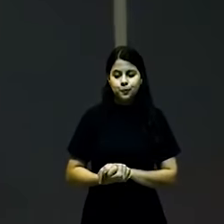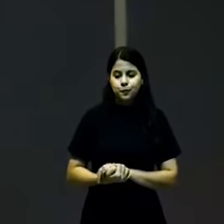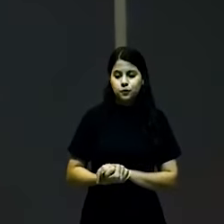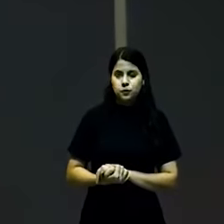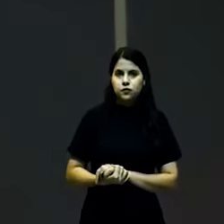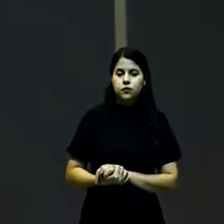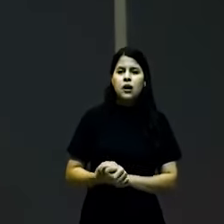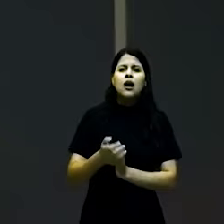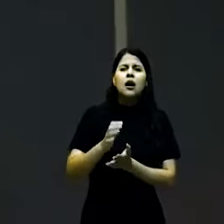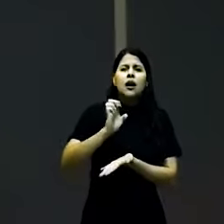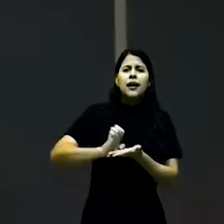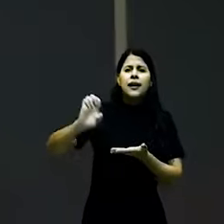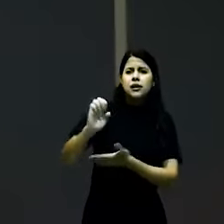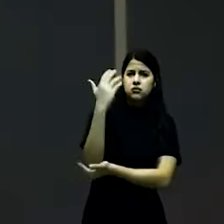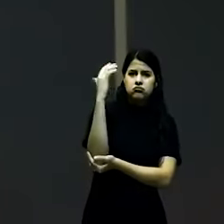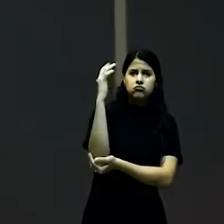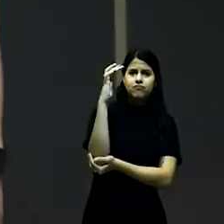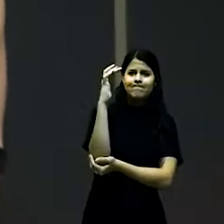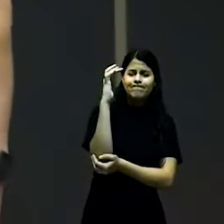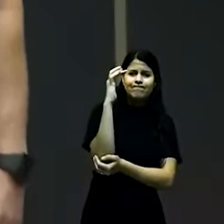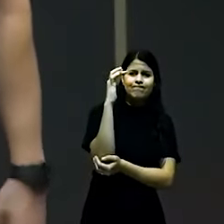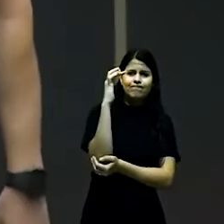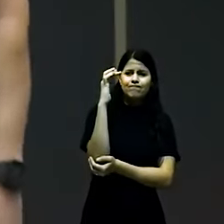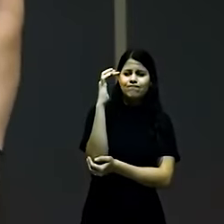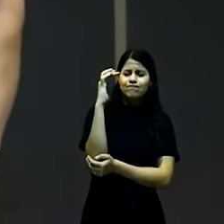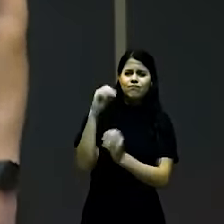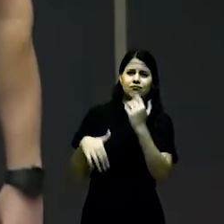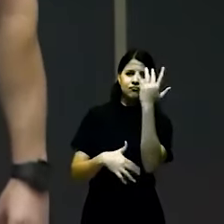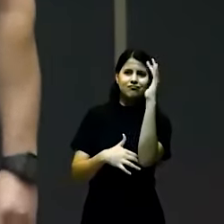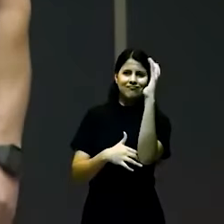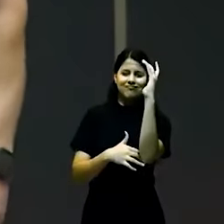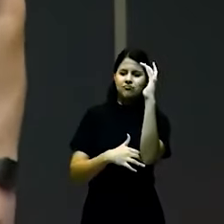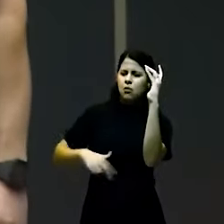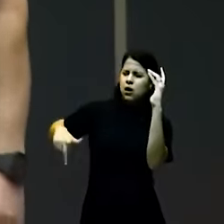para debaixo de um pé de zimbro, já